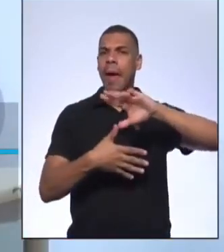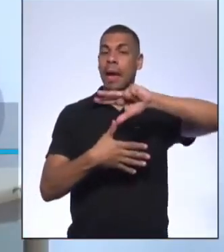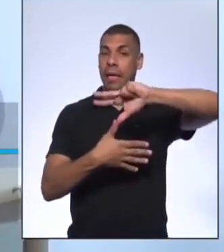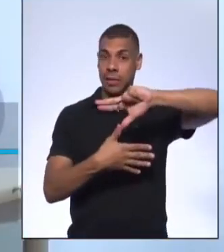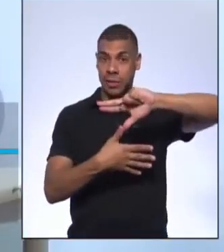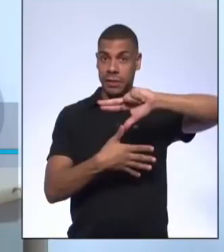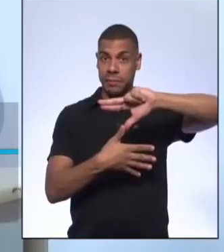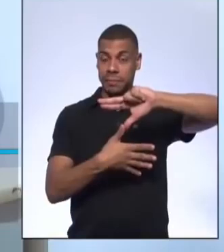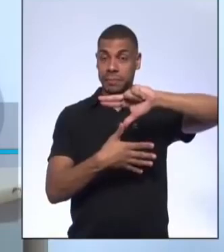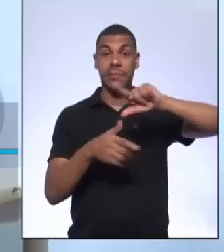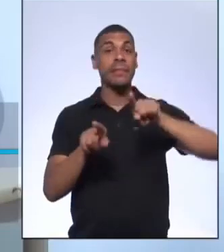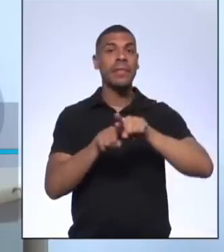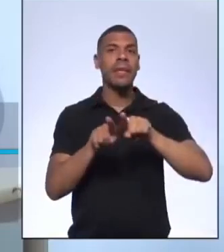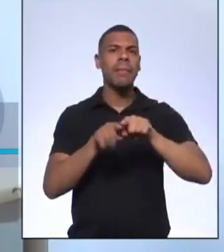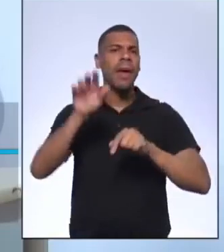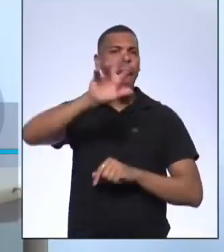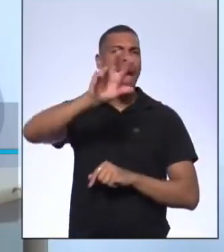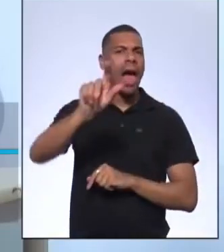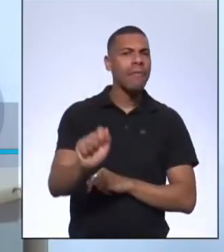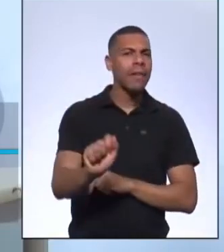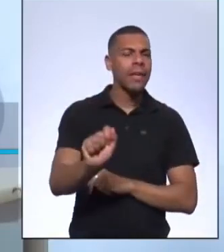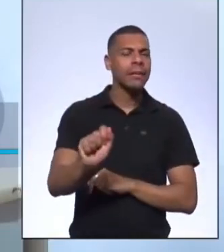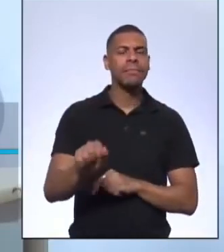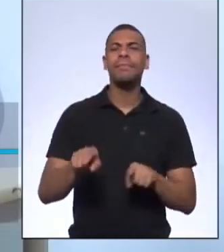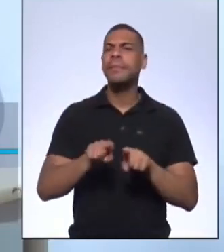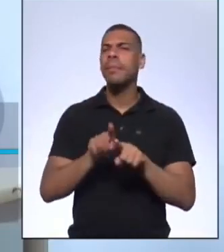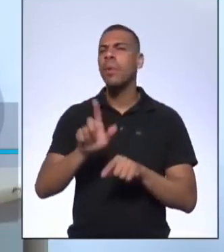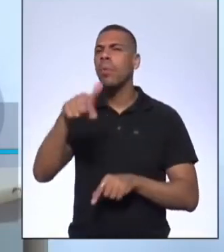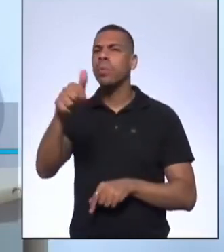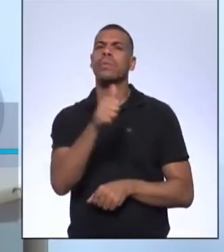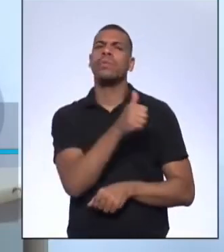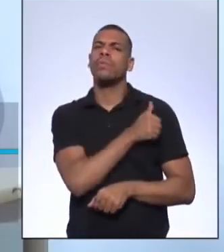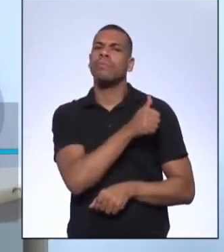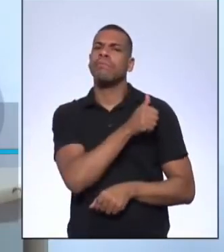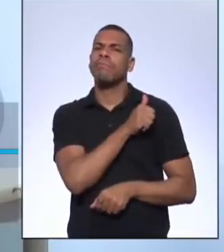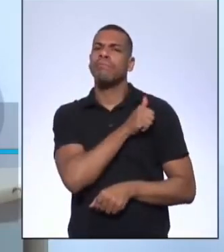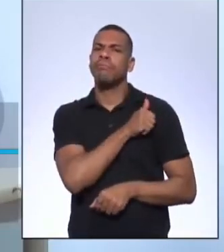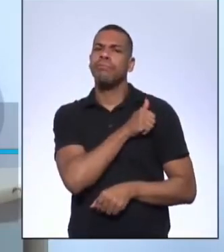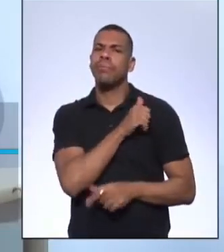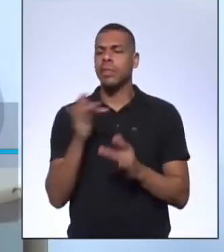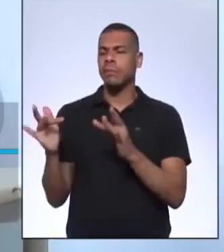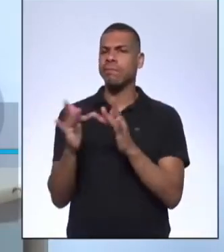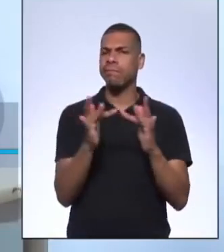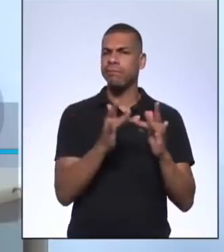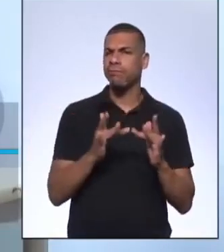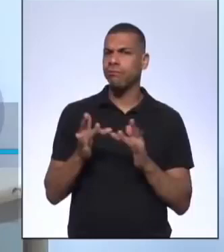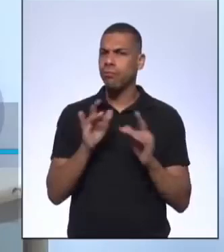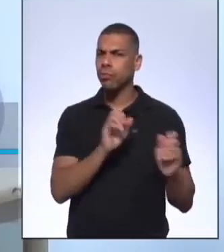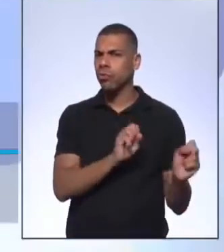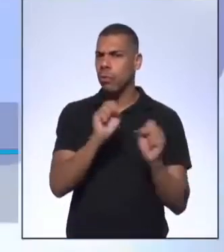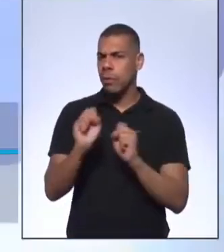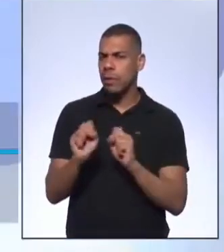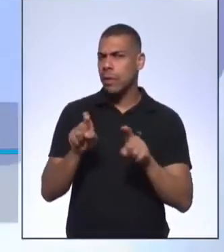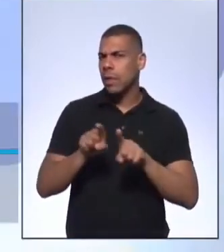a contribuição aqui do Fabrício, que ele fala que essas relações de poder estão relacionadas ao papel